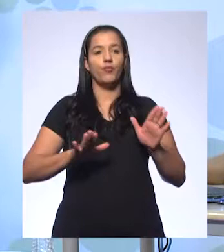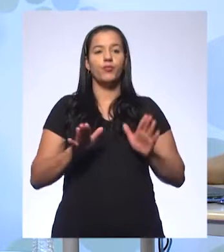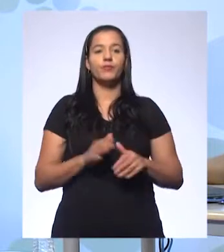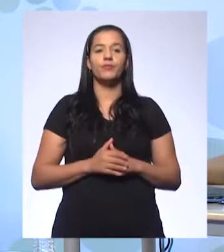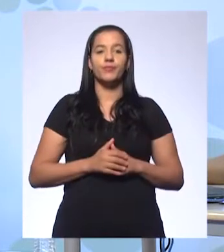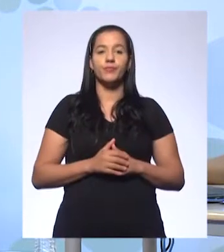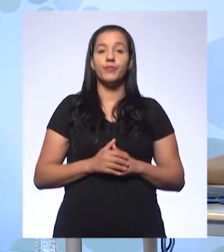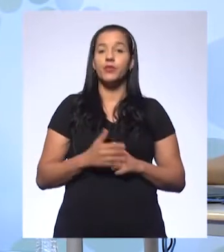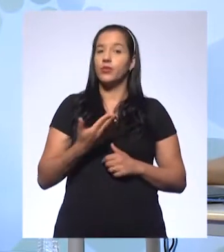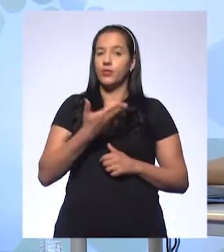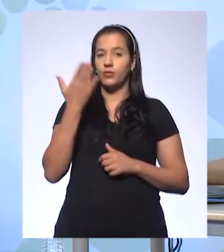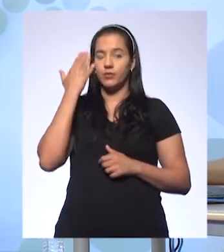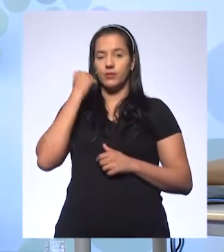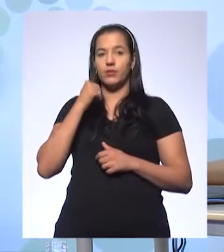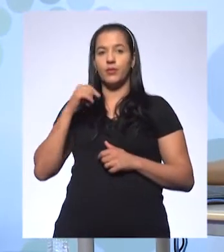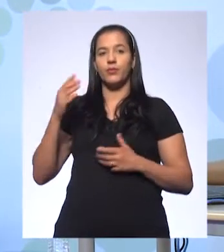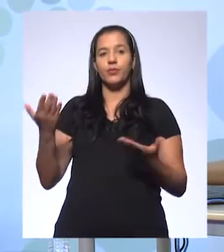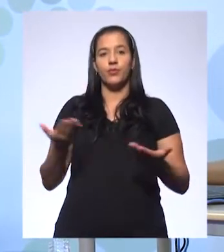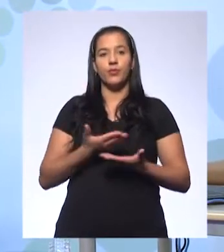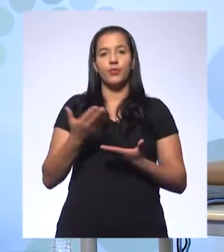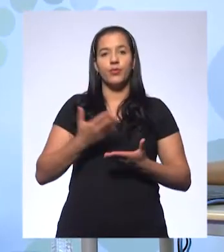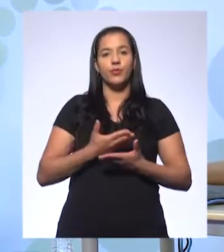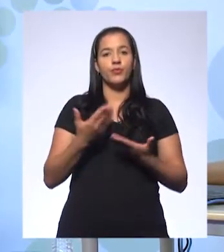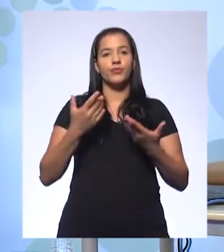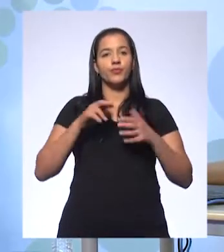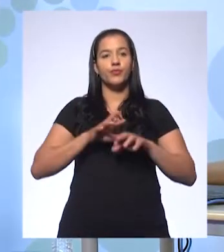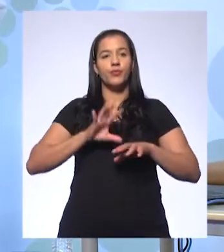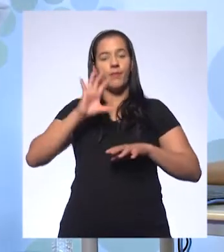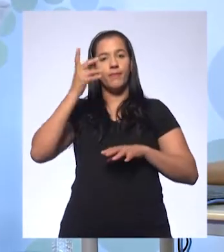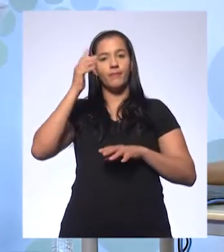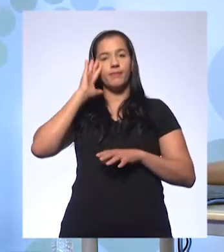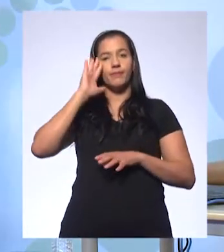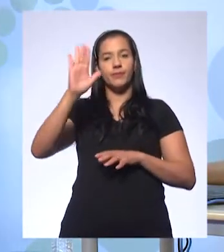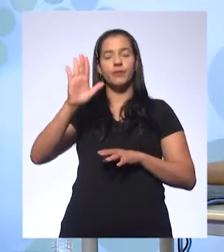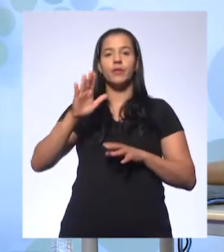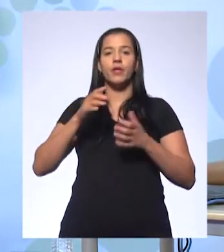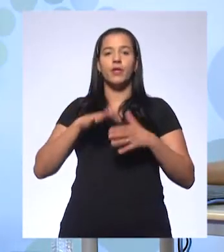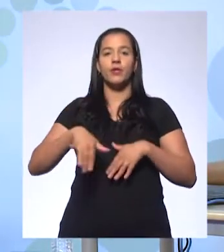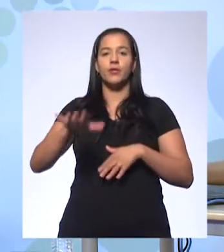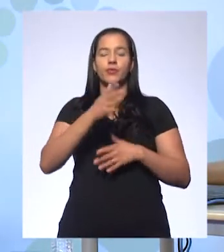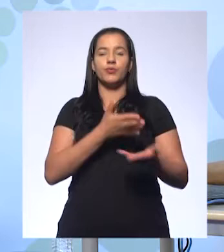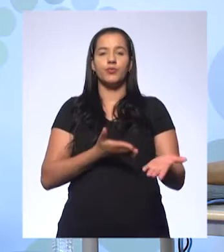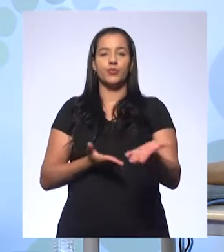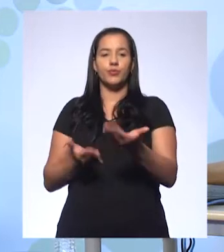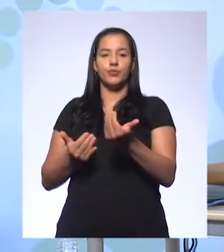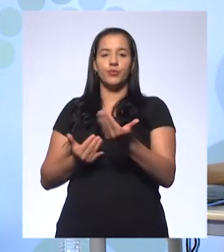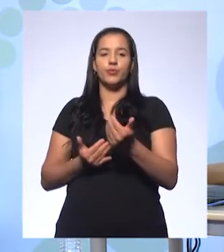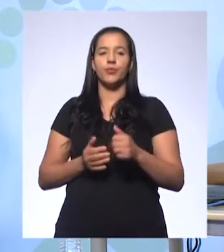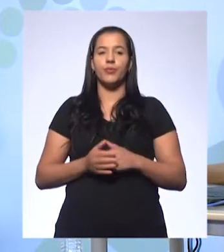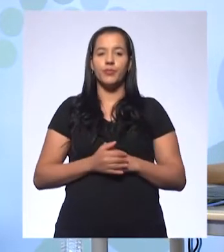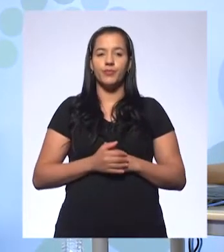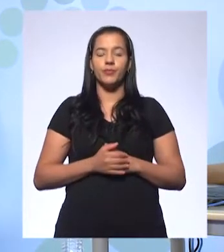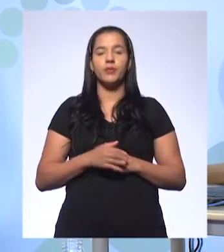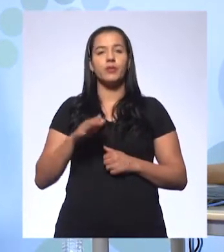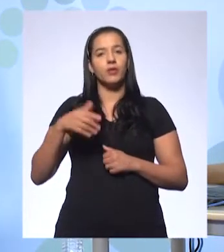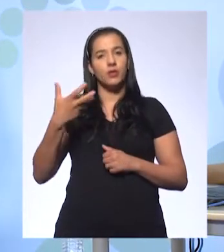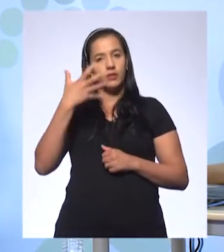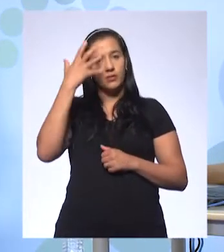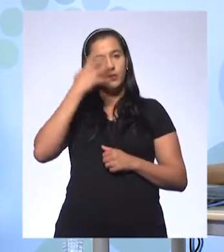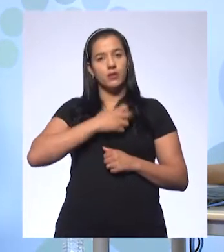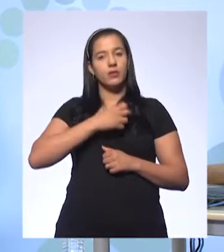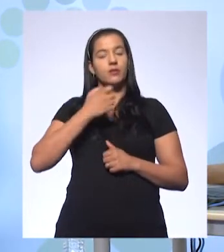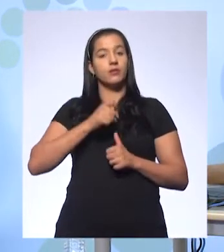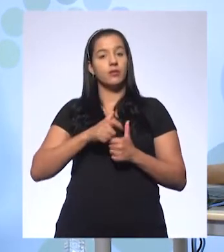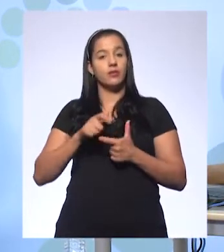gente sabe aí que existem esses fenômenos aí de sensualização, principalmente da molecada aí. Né? E é sério, se está